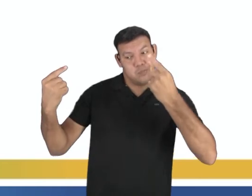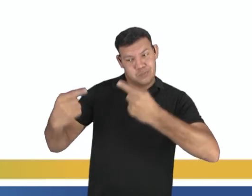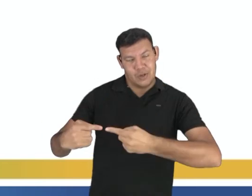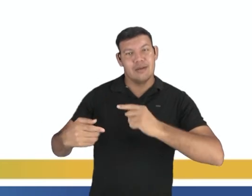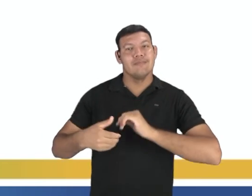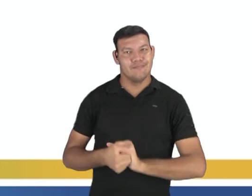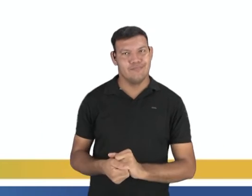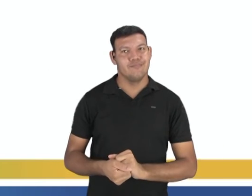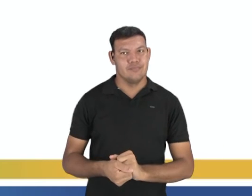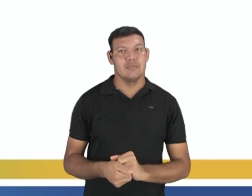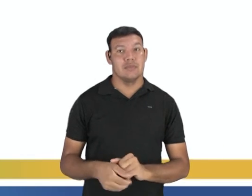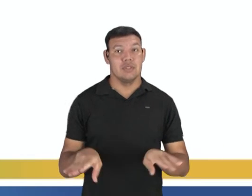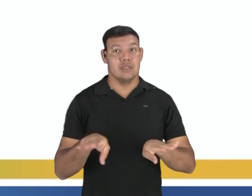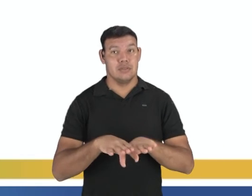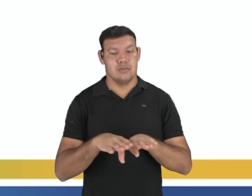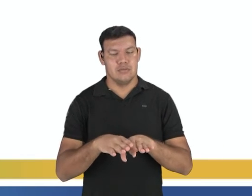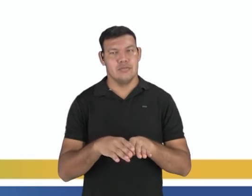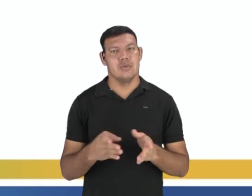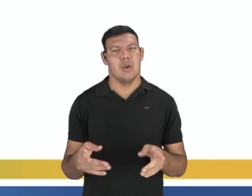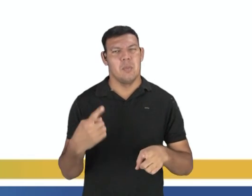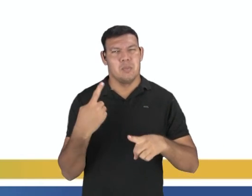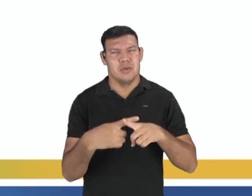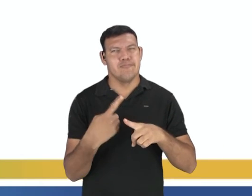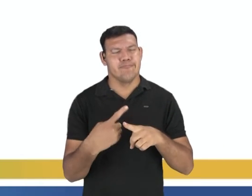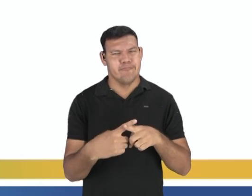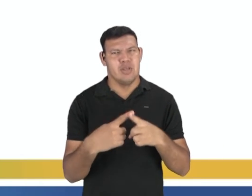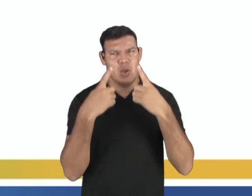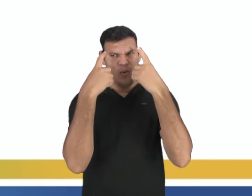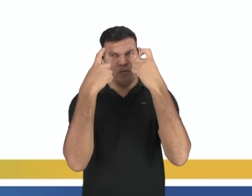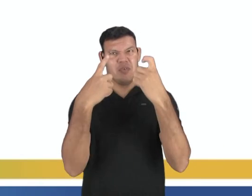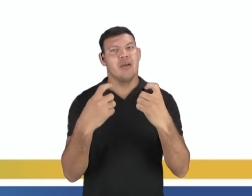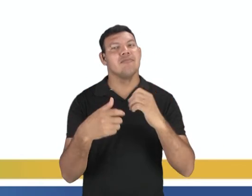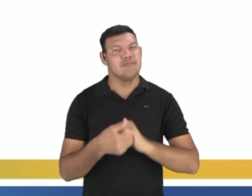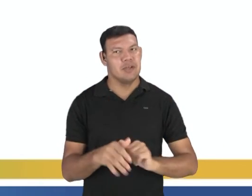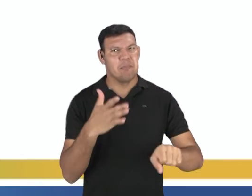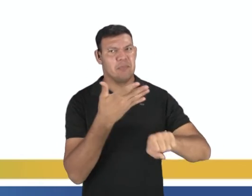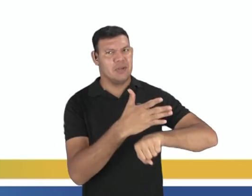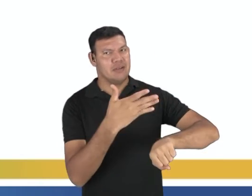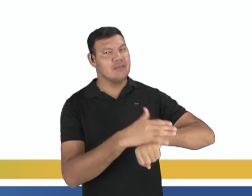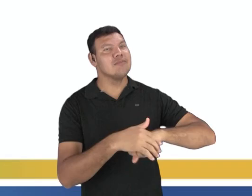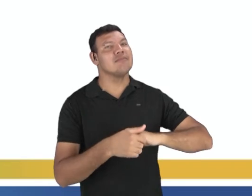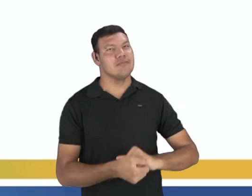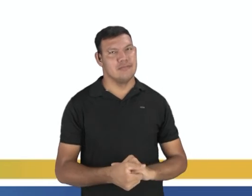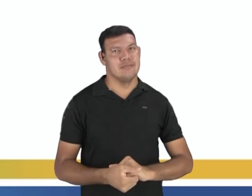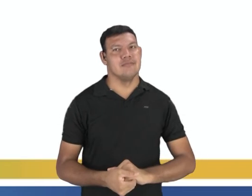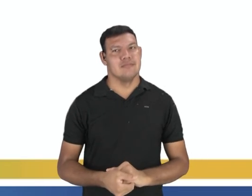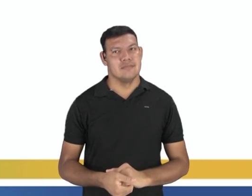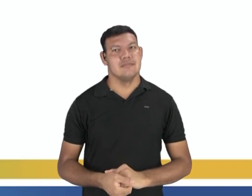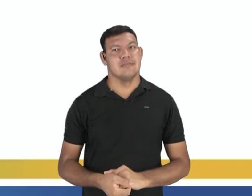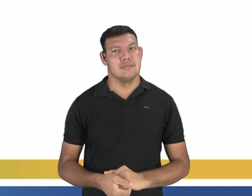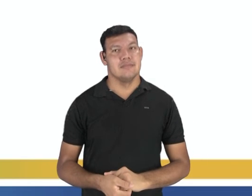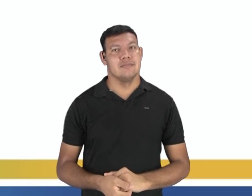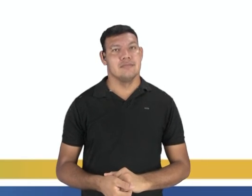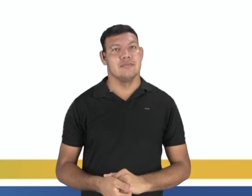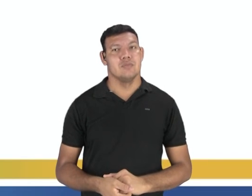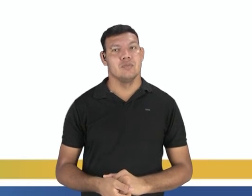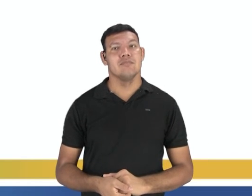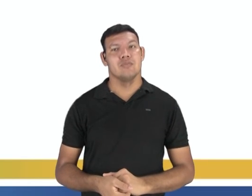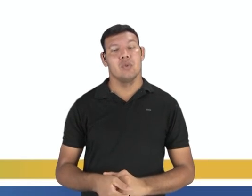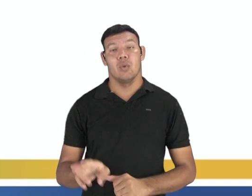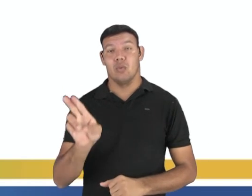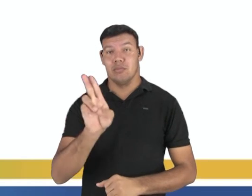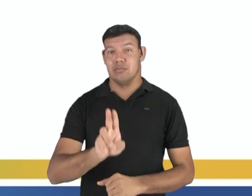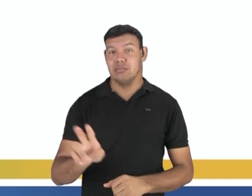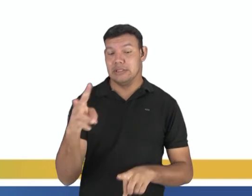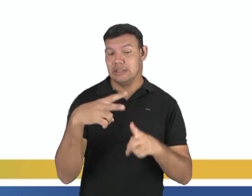né? Inclusive a competição no futebol americano ela é extrema. Os praticantes, os esportistas, eles devem inclusive usar equipamentos